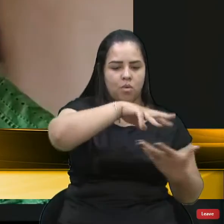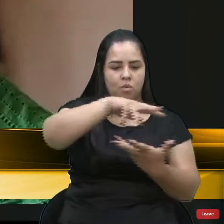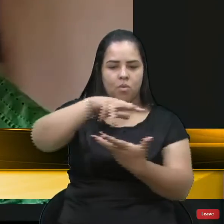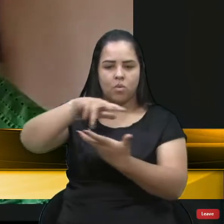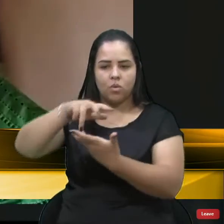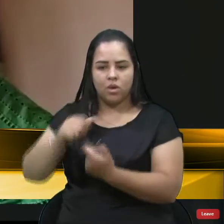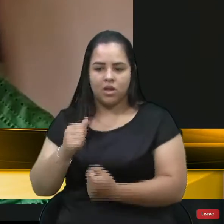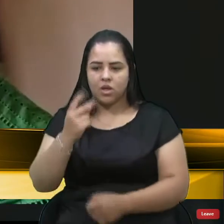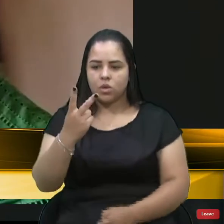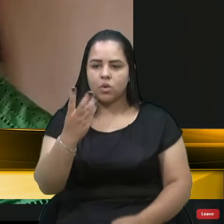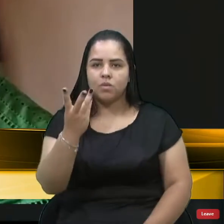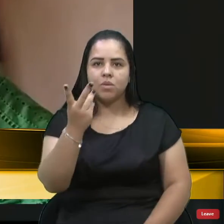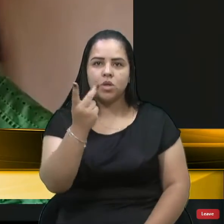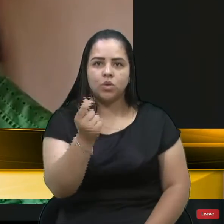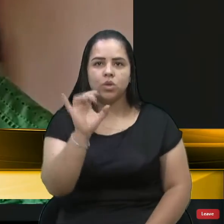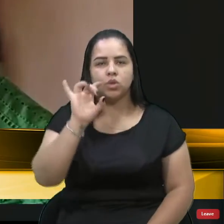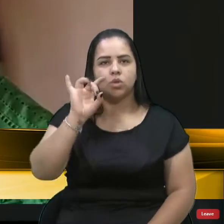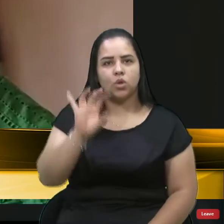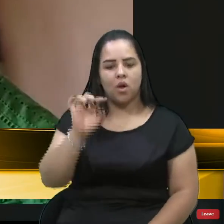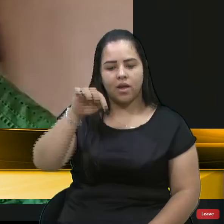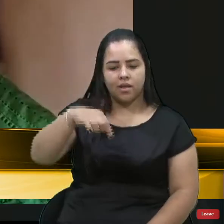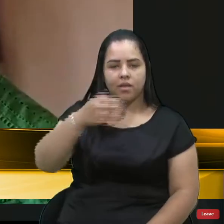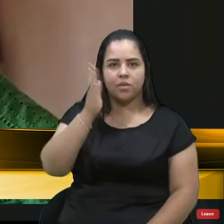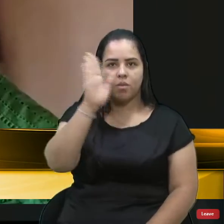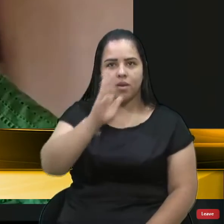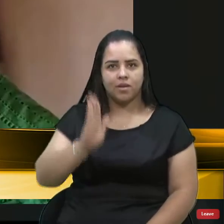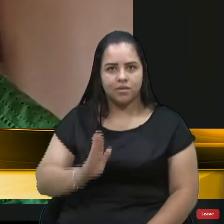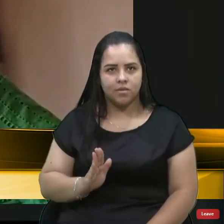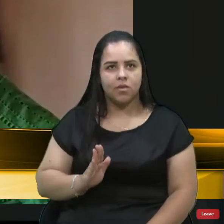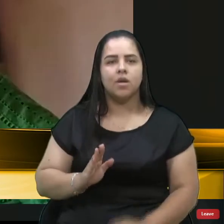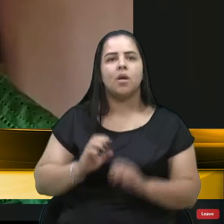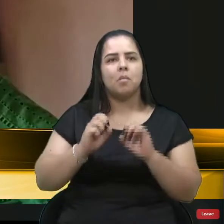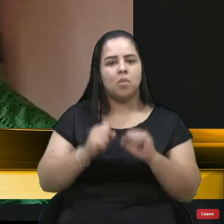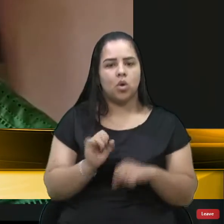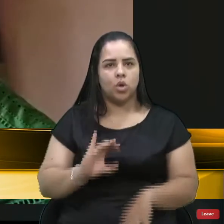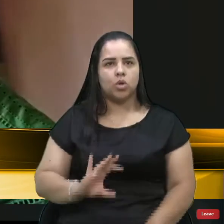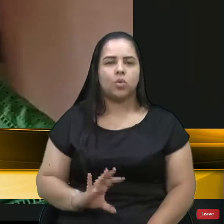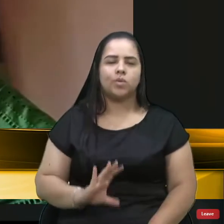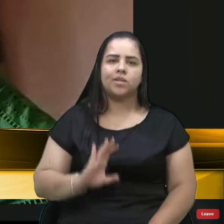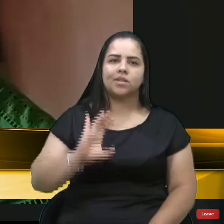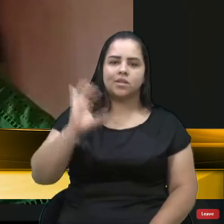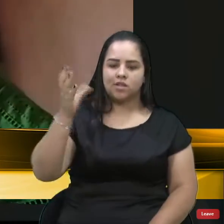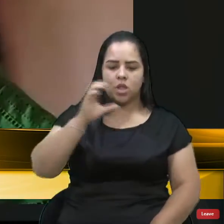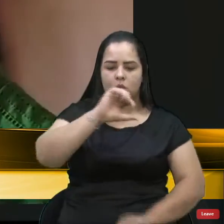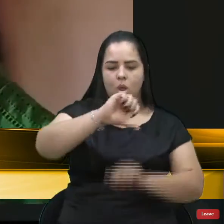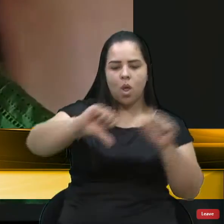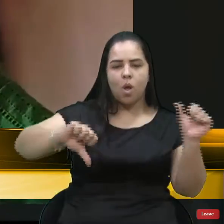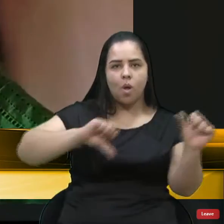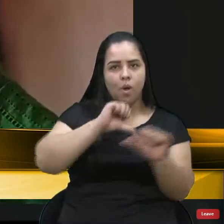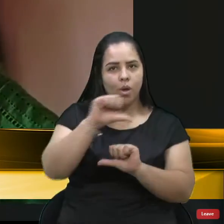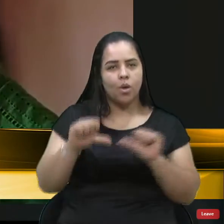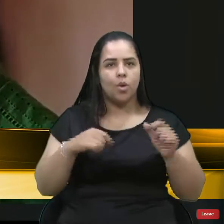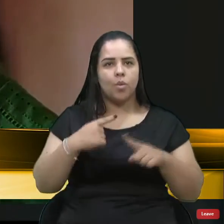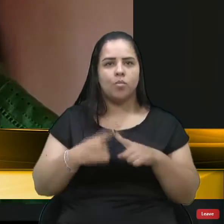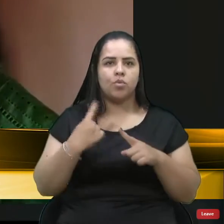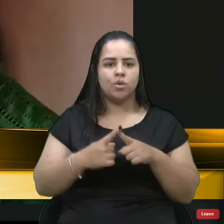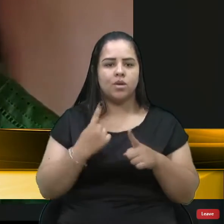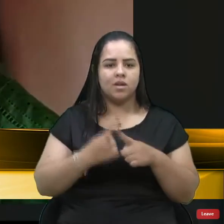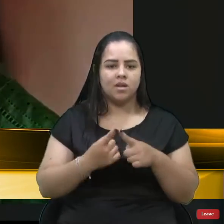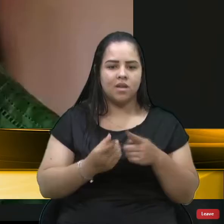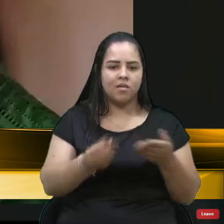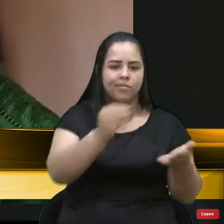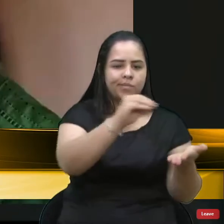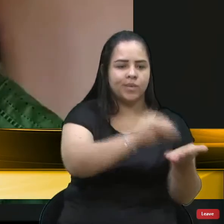diagnosticados só aqui no Brasil. E esse número ainda poderá, sim, sofrer alterações, né, porque a inserção dos autistas